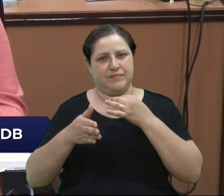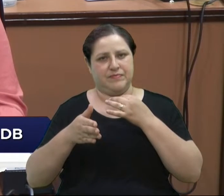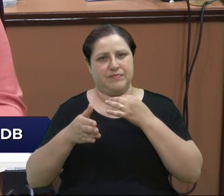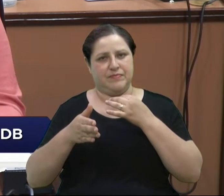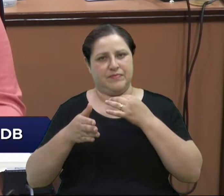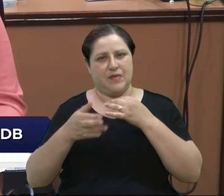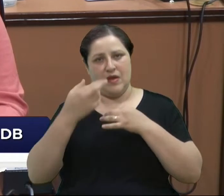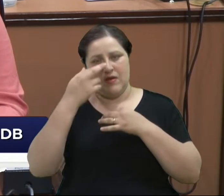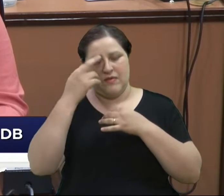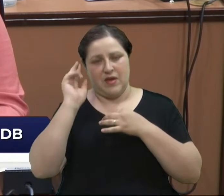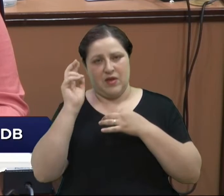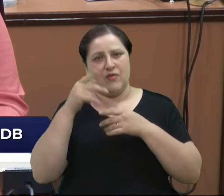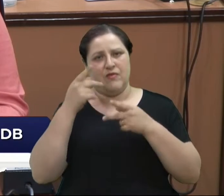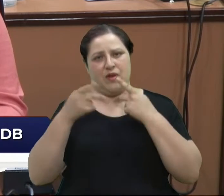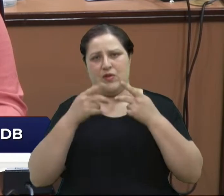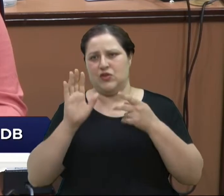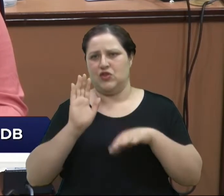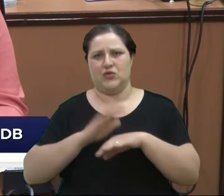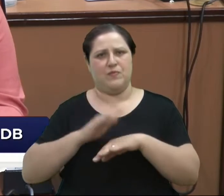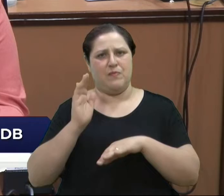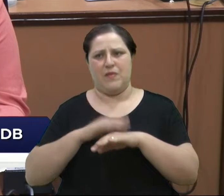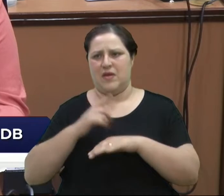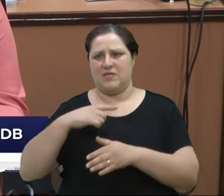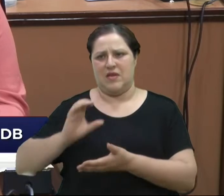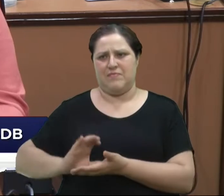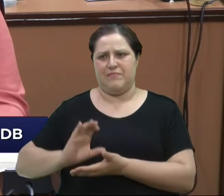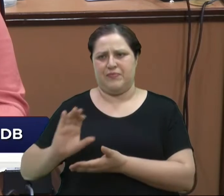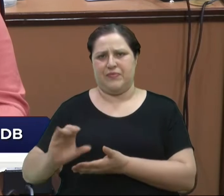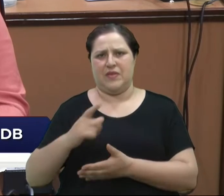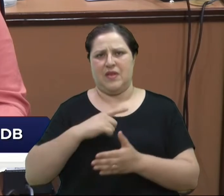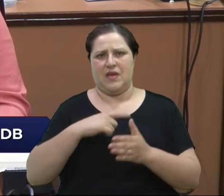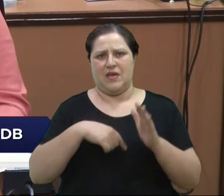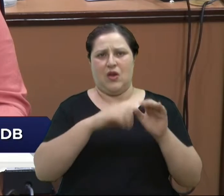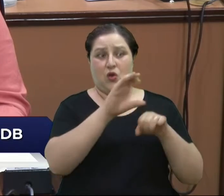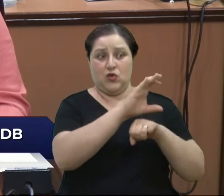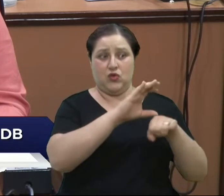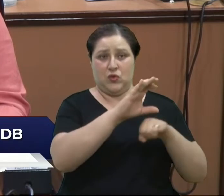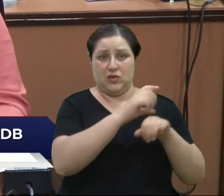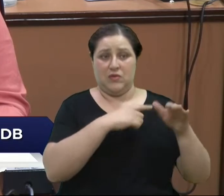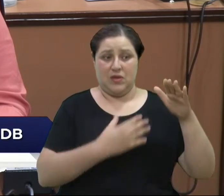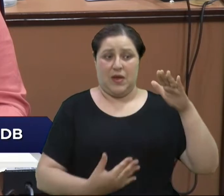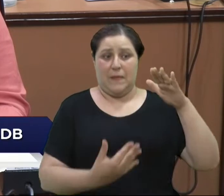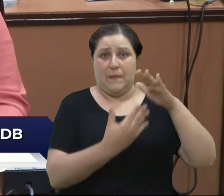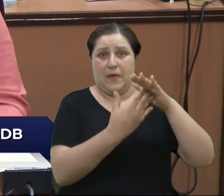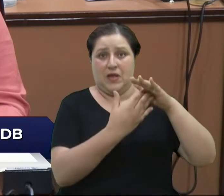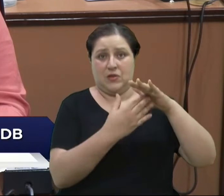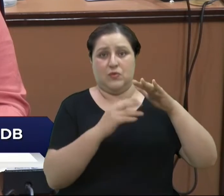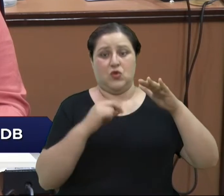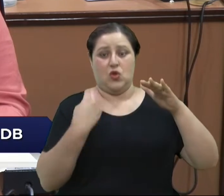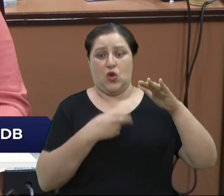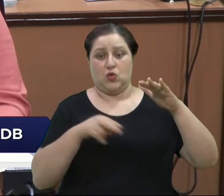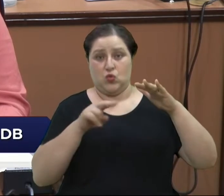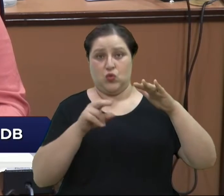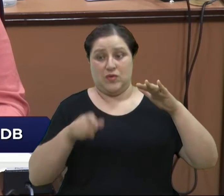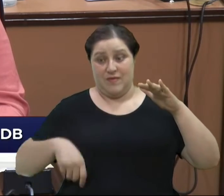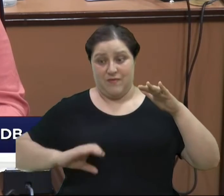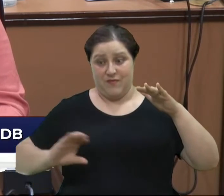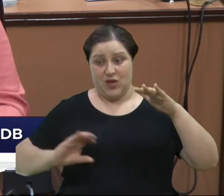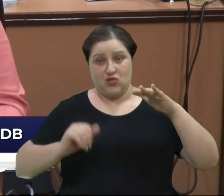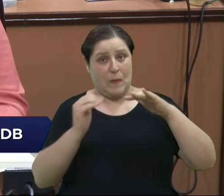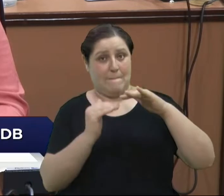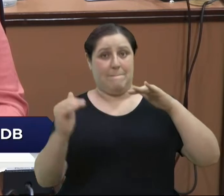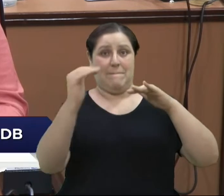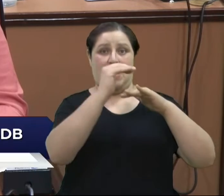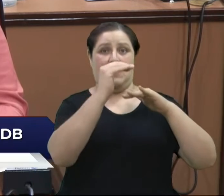mais do que, né, o teto constitucional, investe mais porque há necessidade, e a gente brinca que investimento em